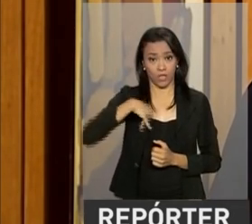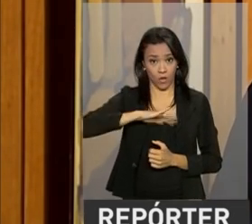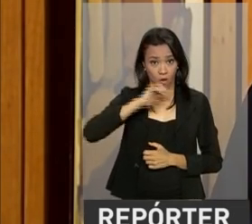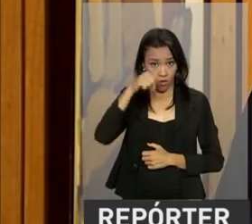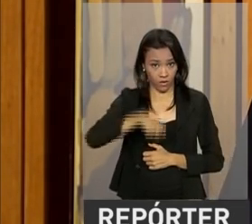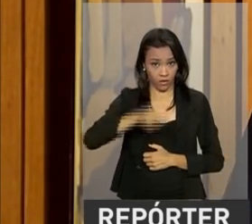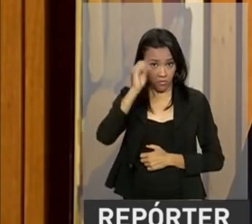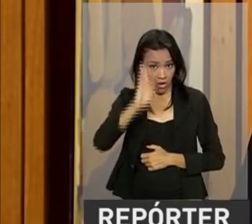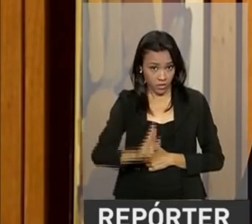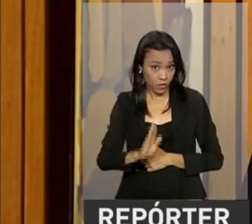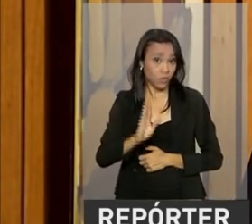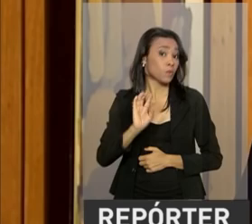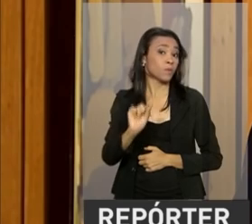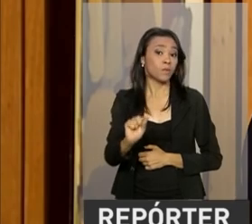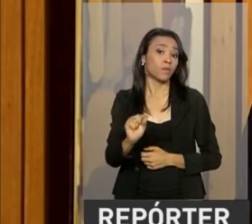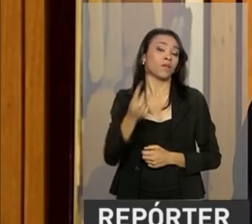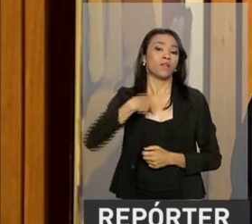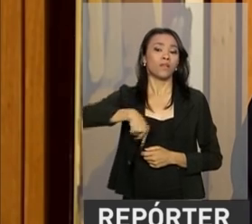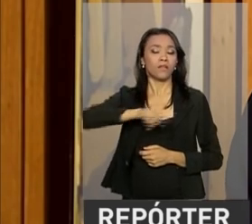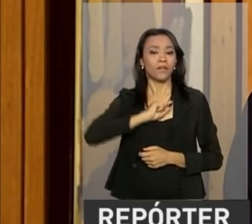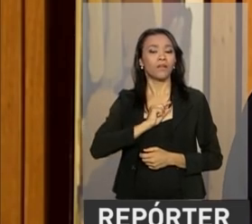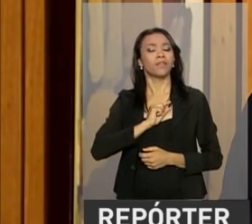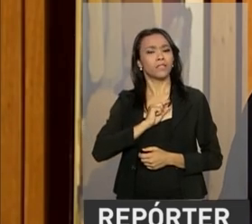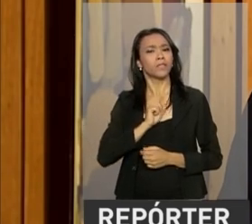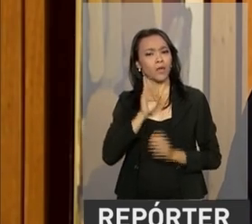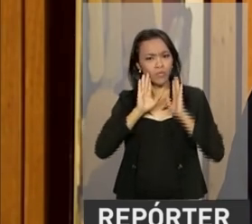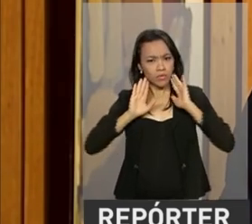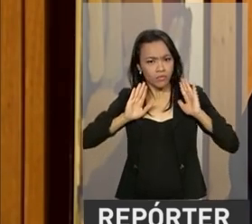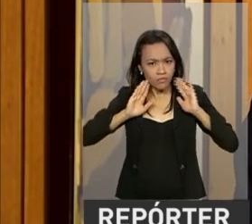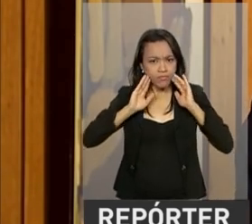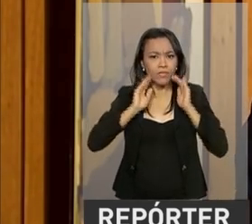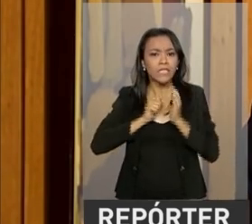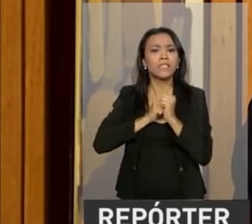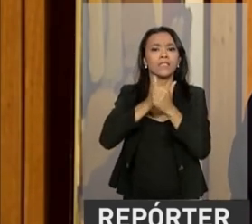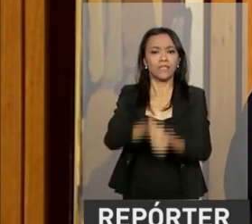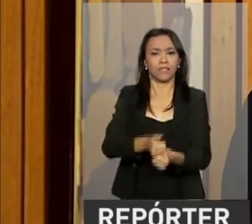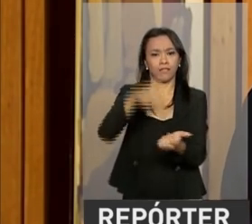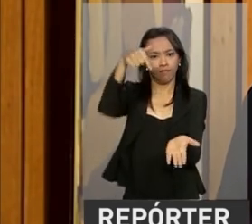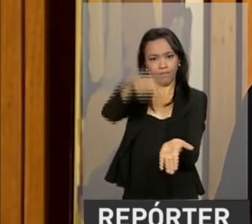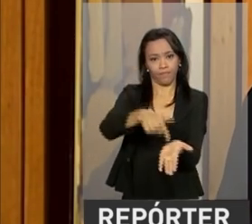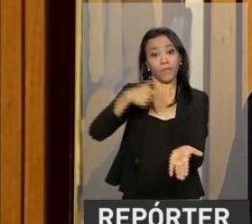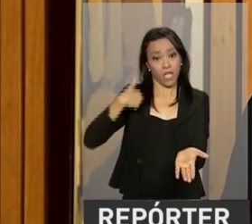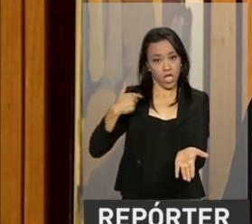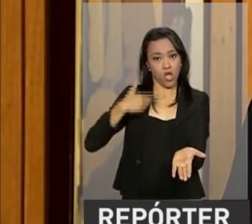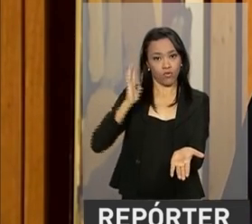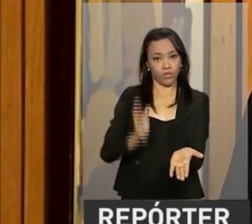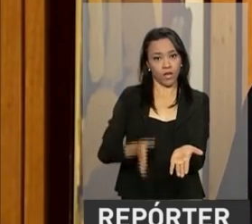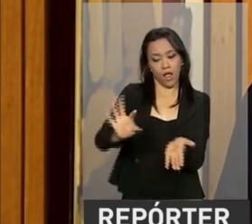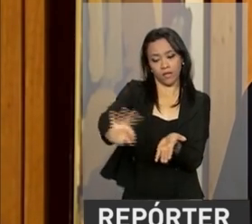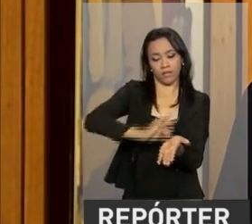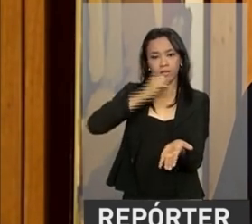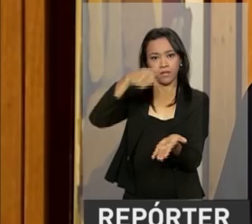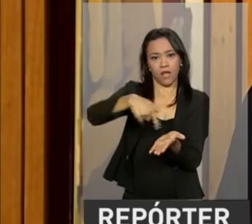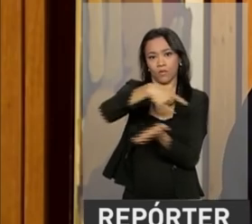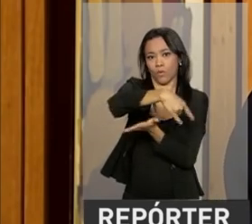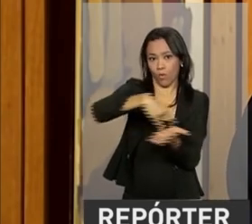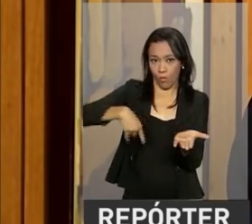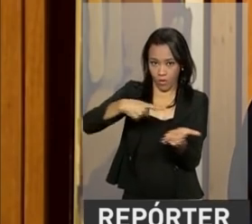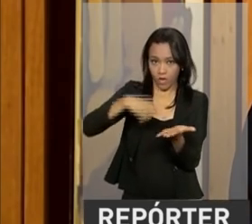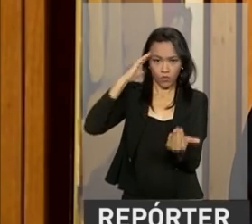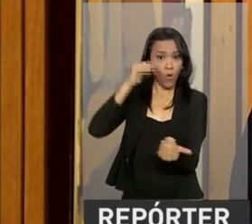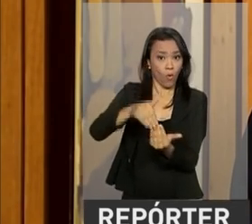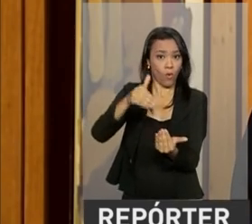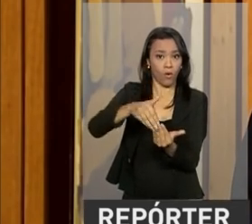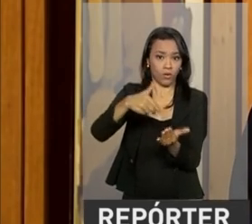Brasil, nós estamos trabalhando nessa direção. E eu, tendo assinado a ratificação deste Acordo